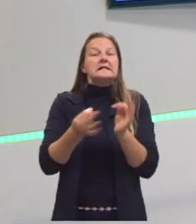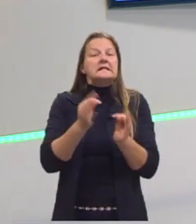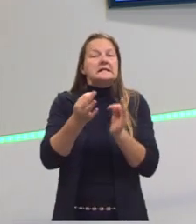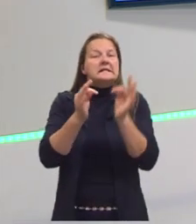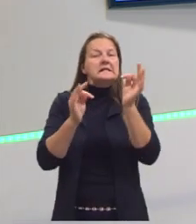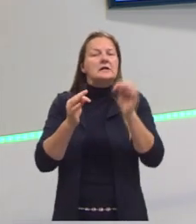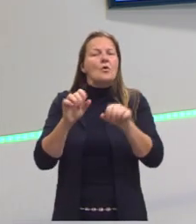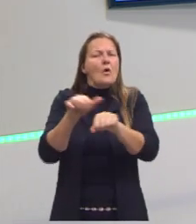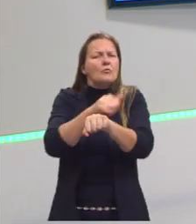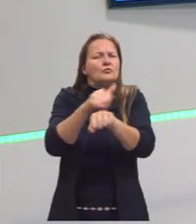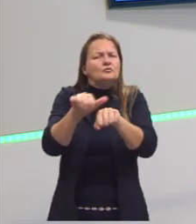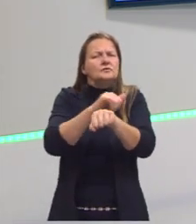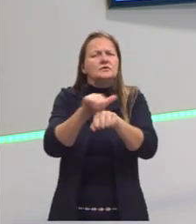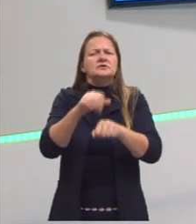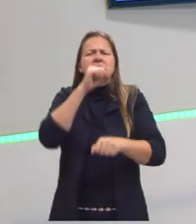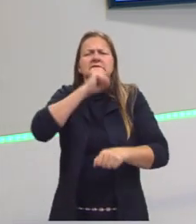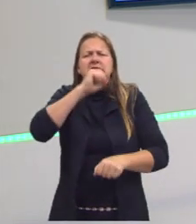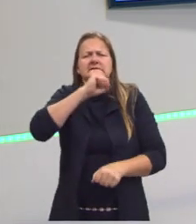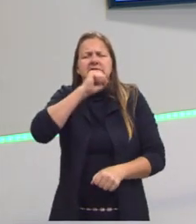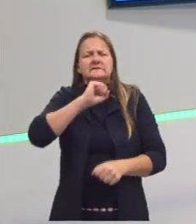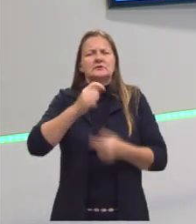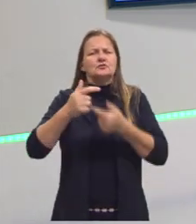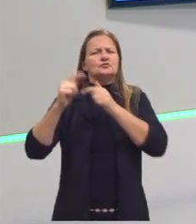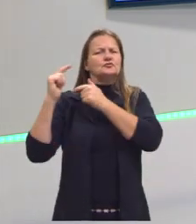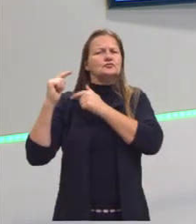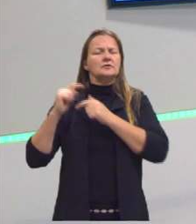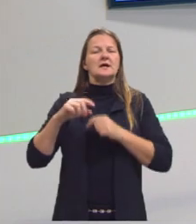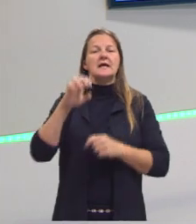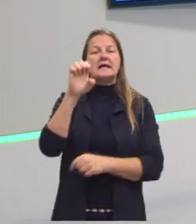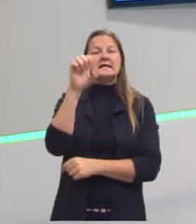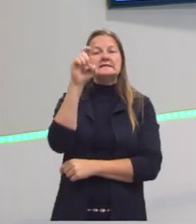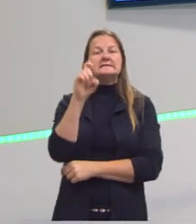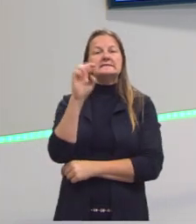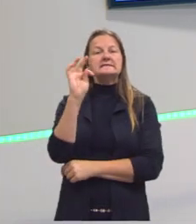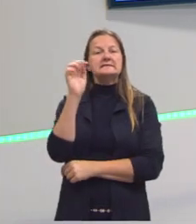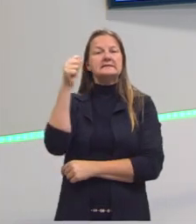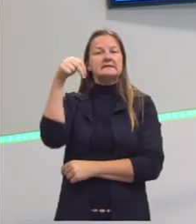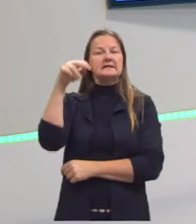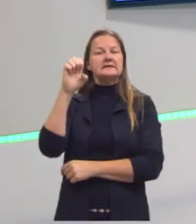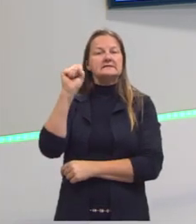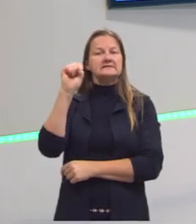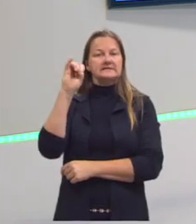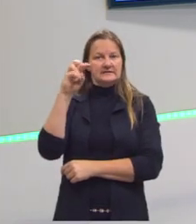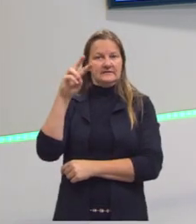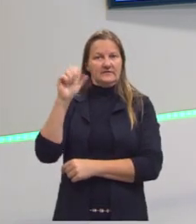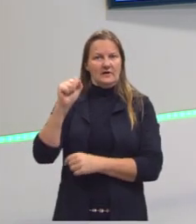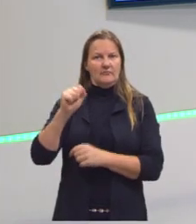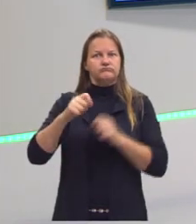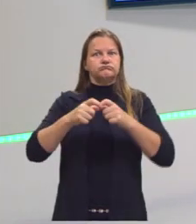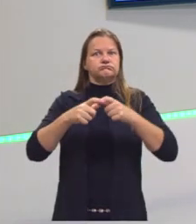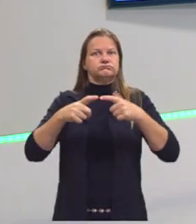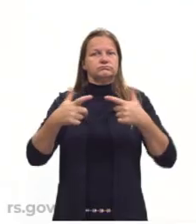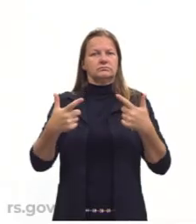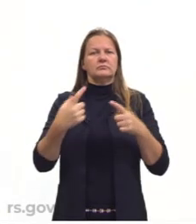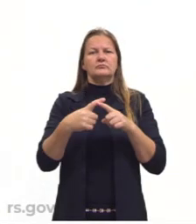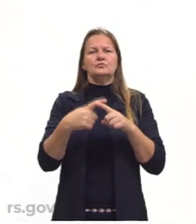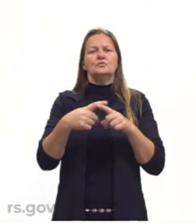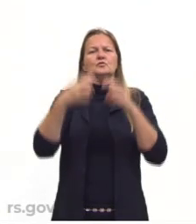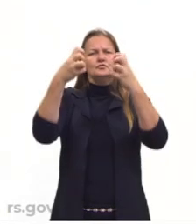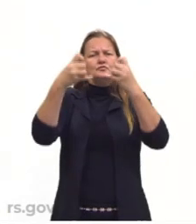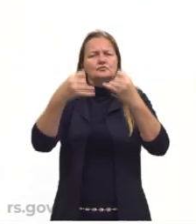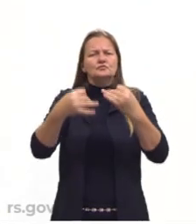antigas e as técnicas atuais tá então nós temos agricultura extensiva EA agricultura intensiva agricultura extensiva